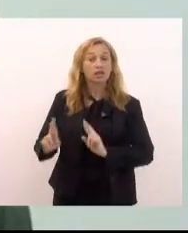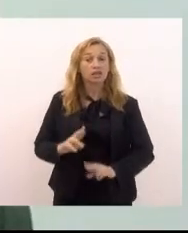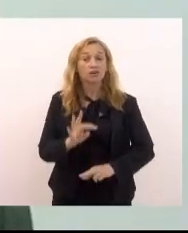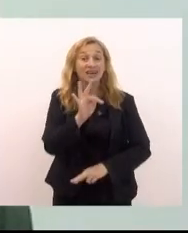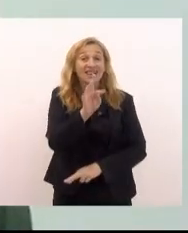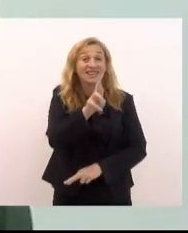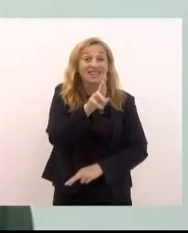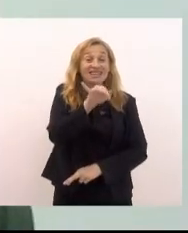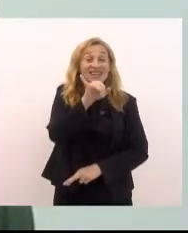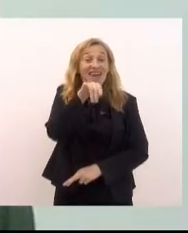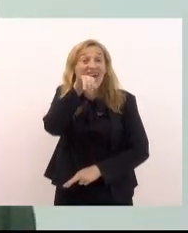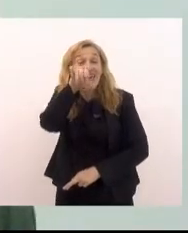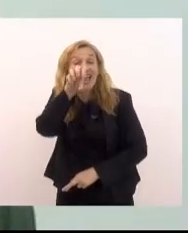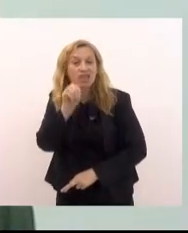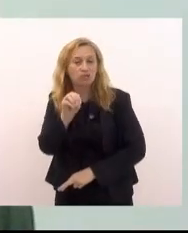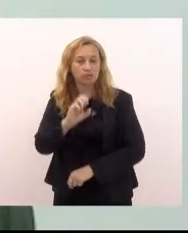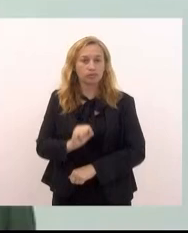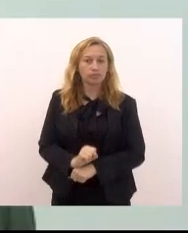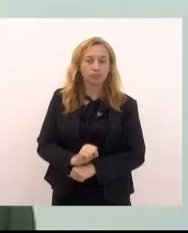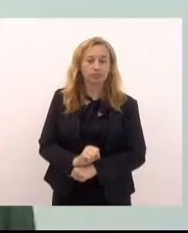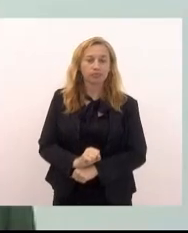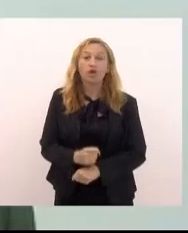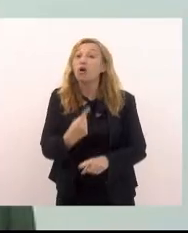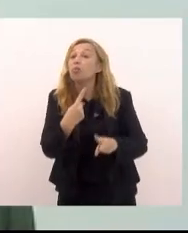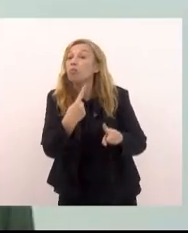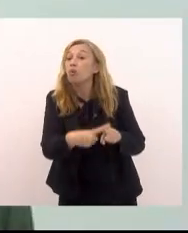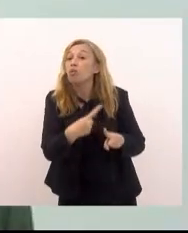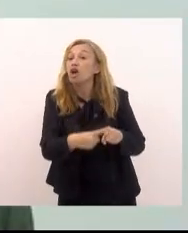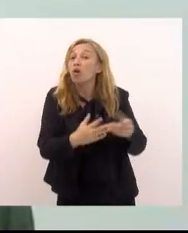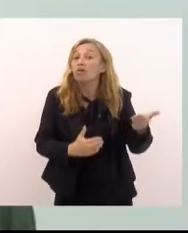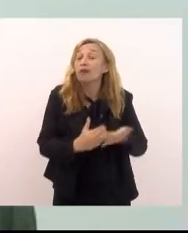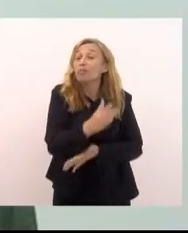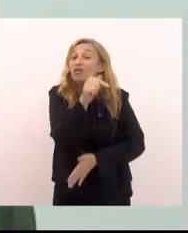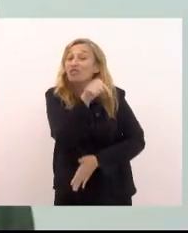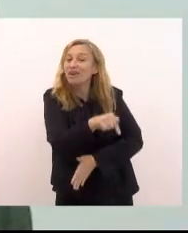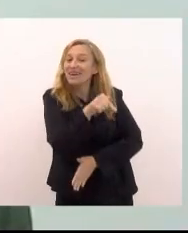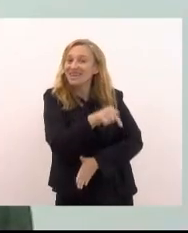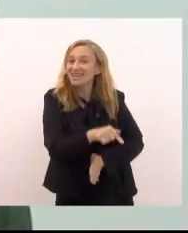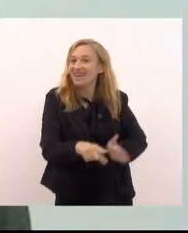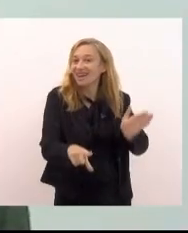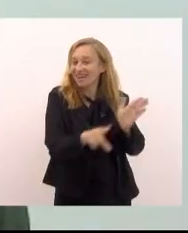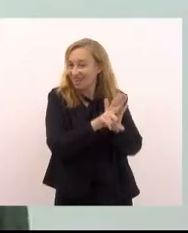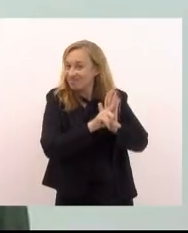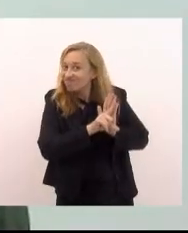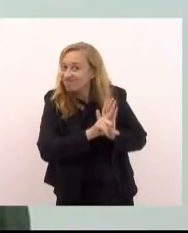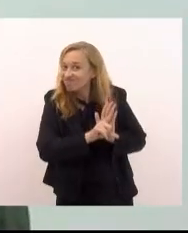triênios. Porque quando aqui aprovamos a legislação,